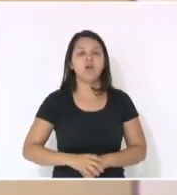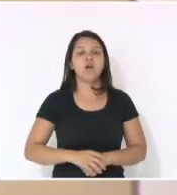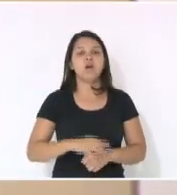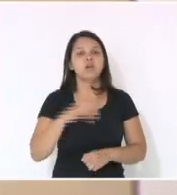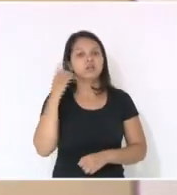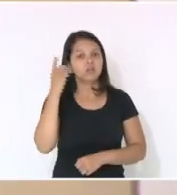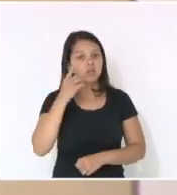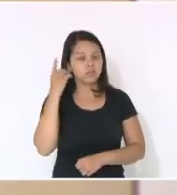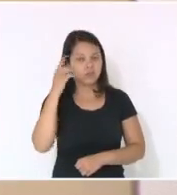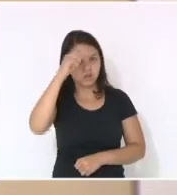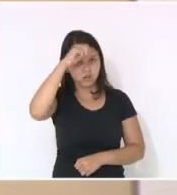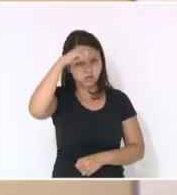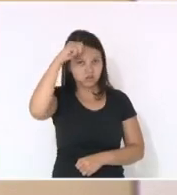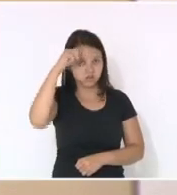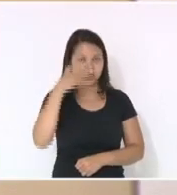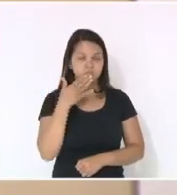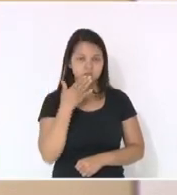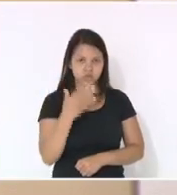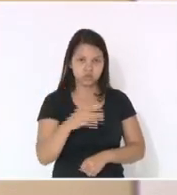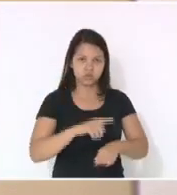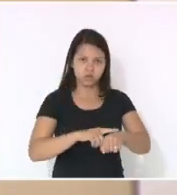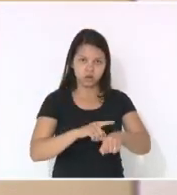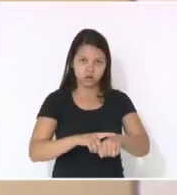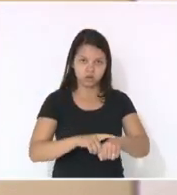pediu encarecidamente o horário.